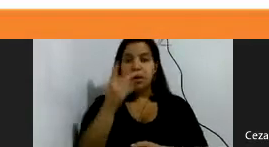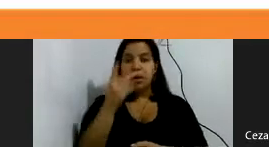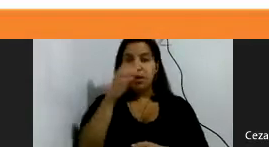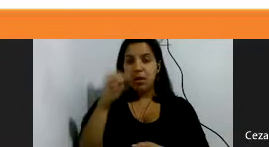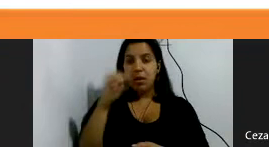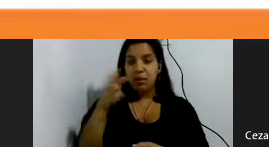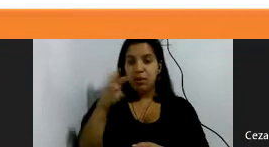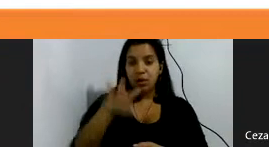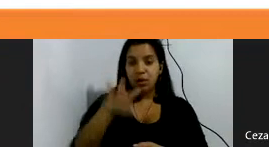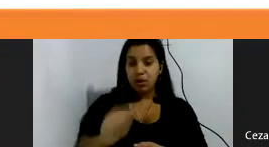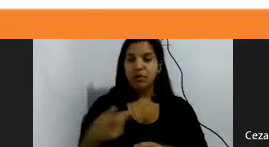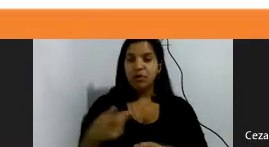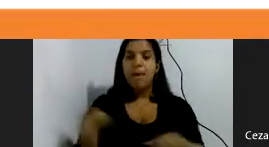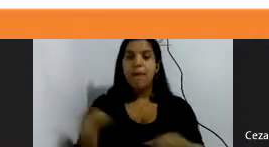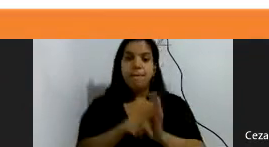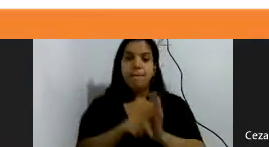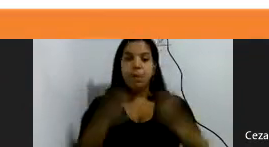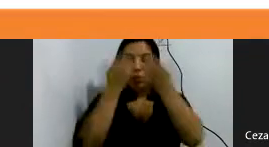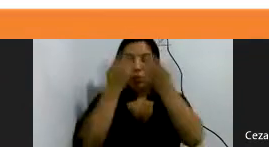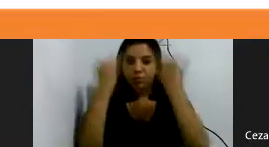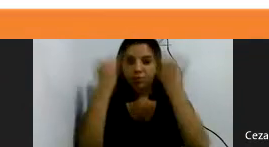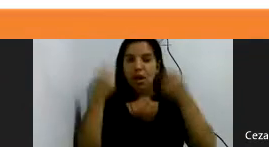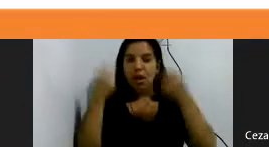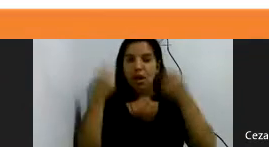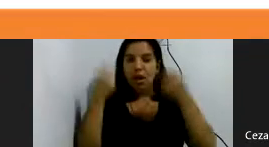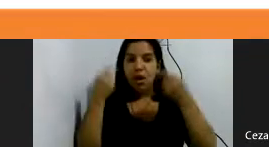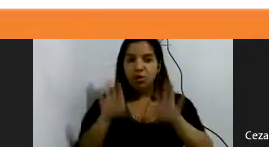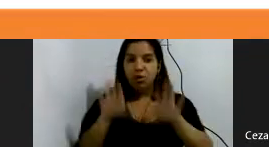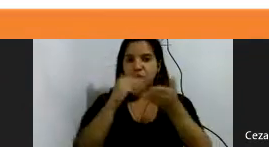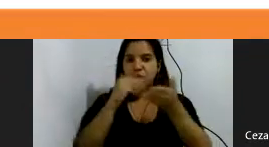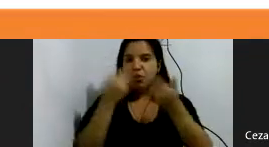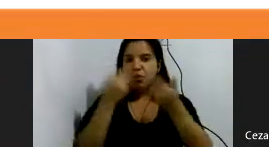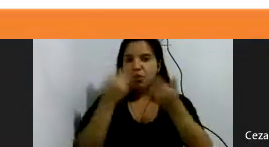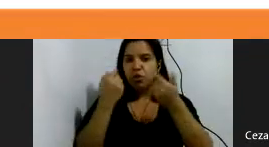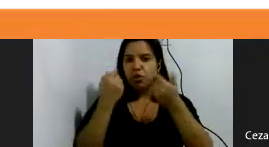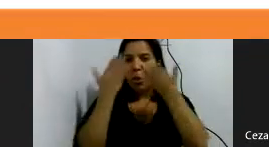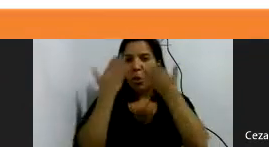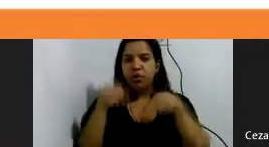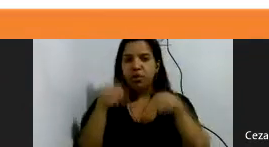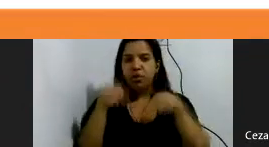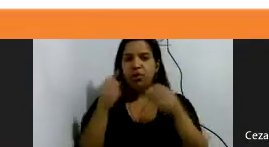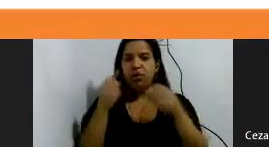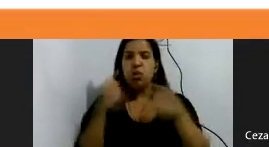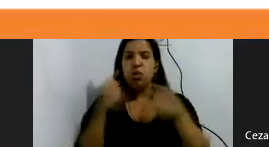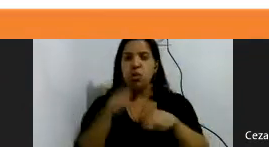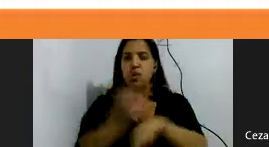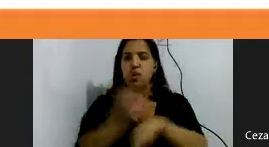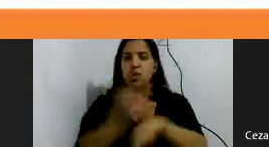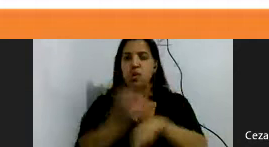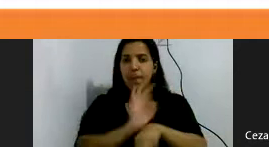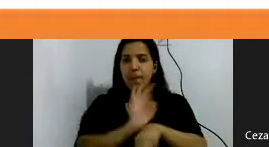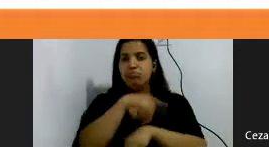quando a gente tem autoanticorpos que reagem contra as hemácias. Então, a gente